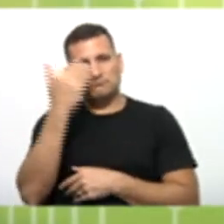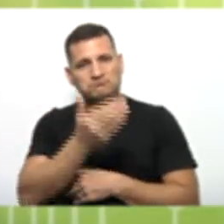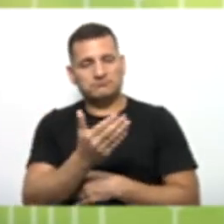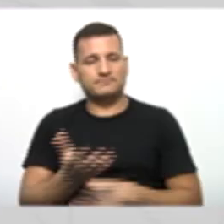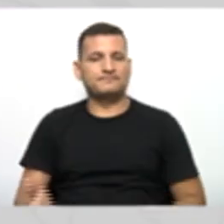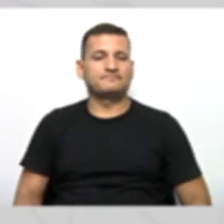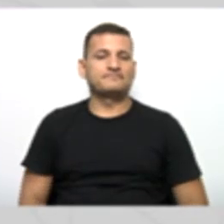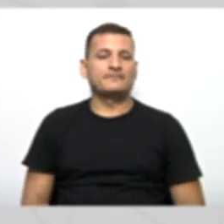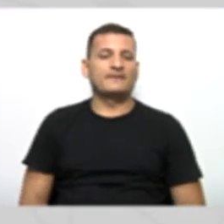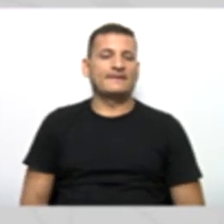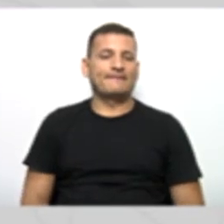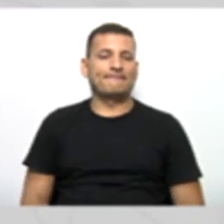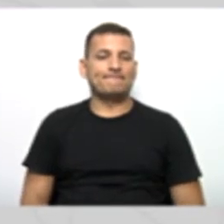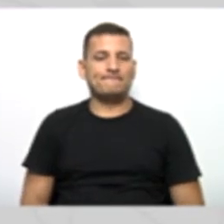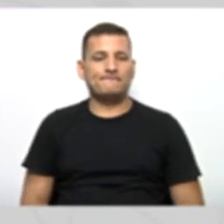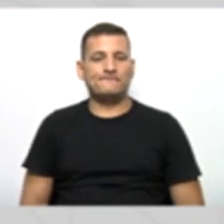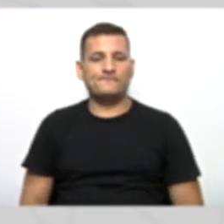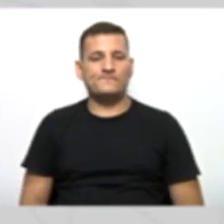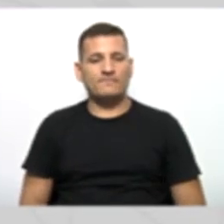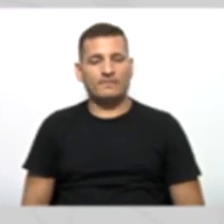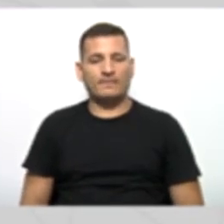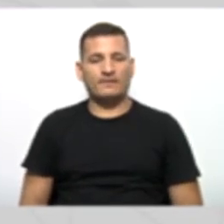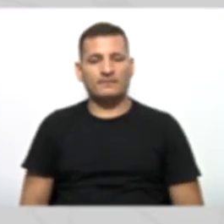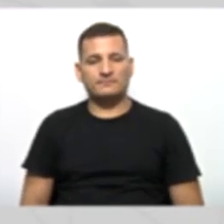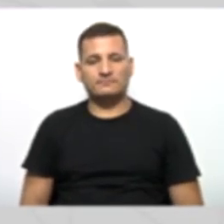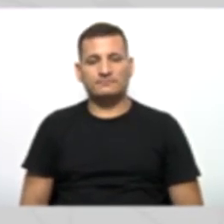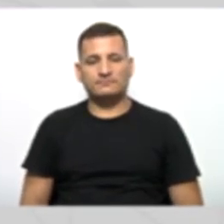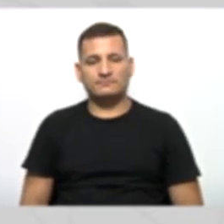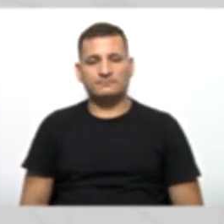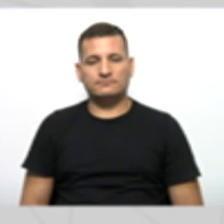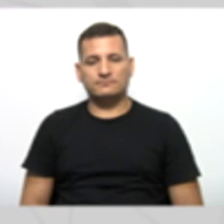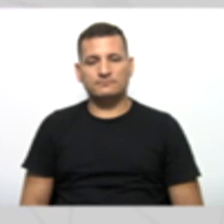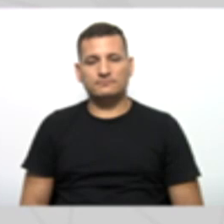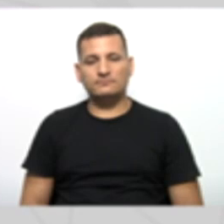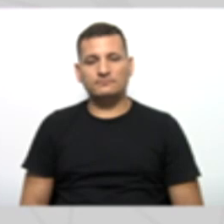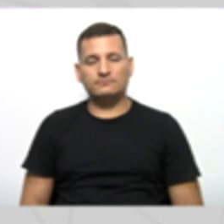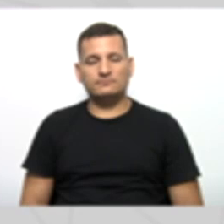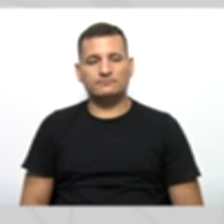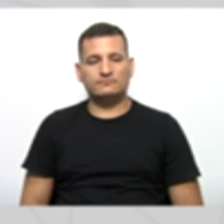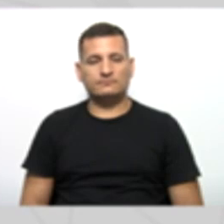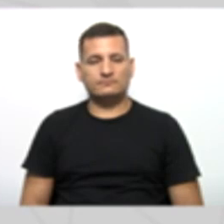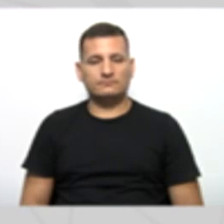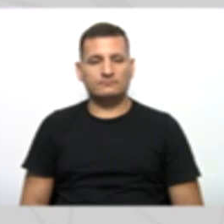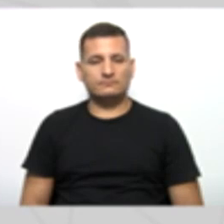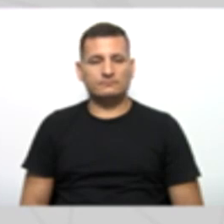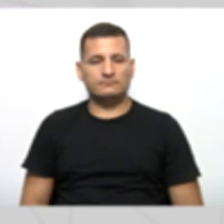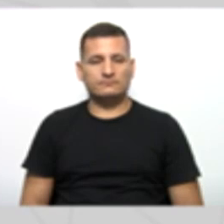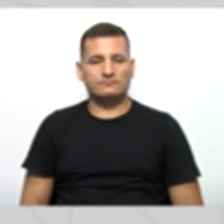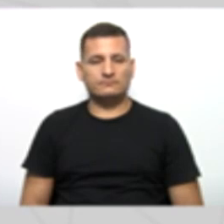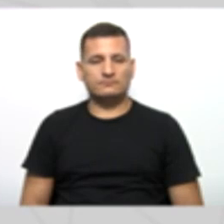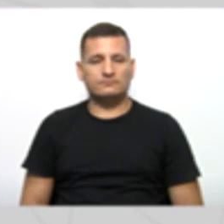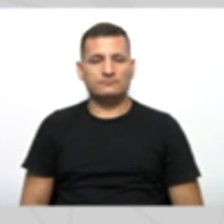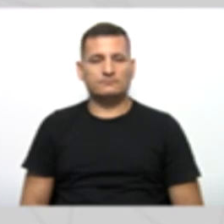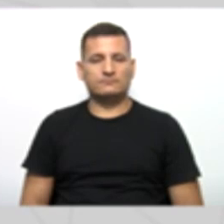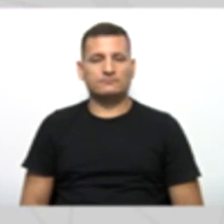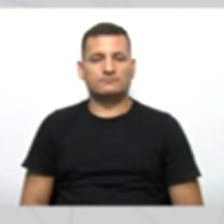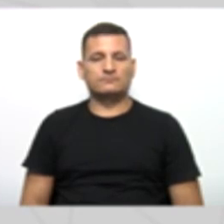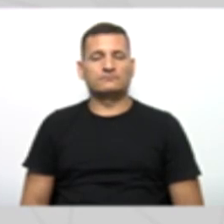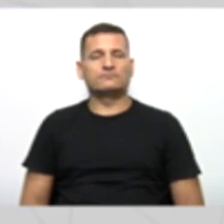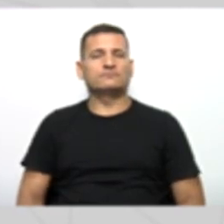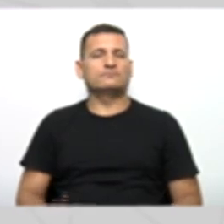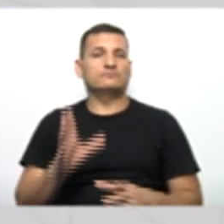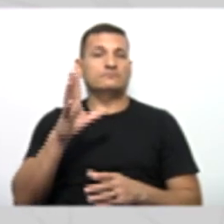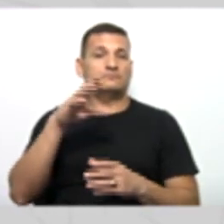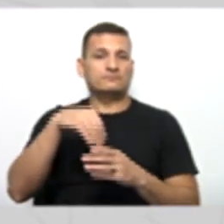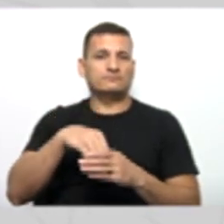Continuando, eu falo programador, mas é a equipe, né, galera? A equipe toda é beneficiada. Contém somente as